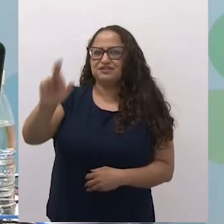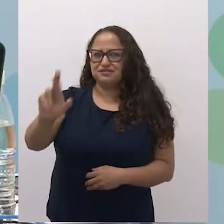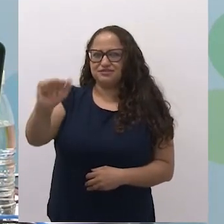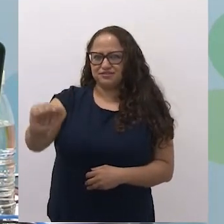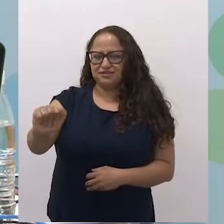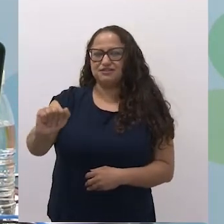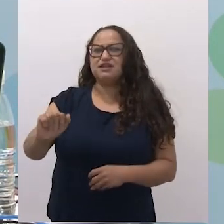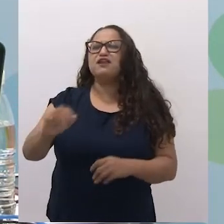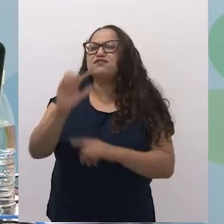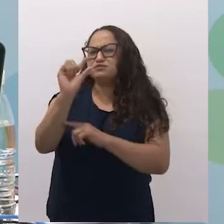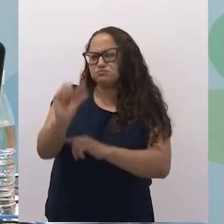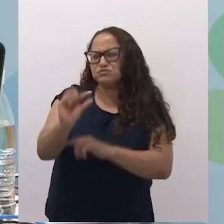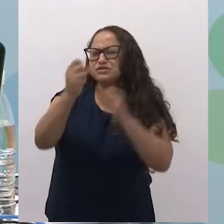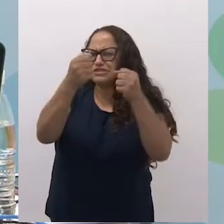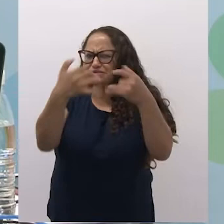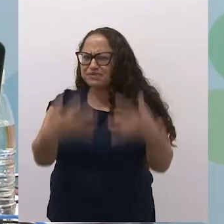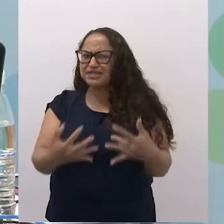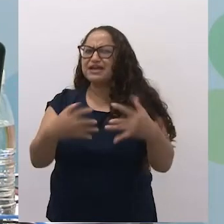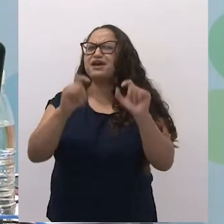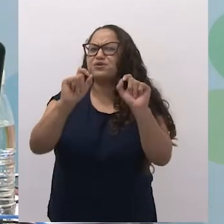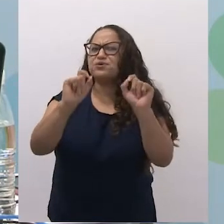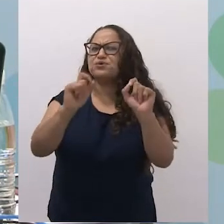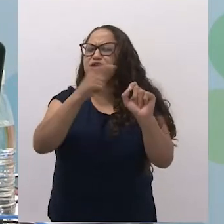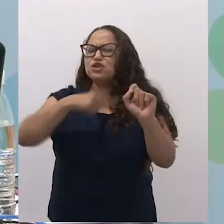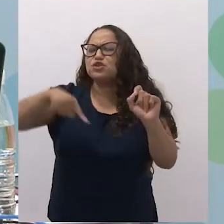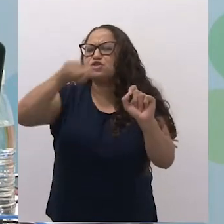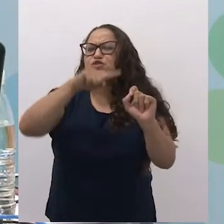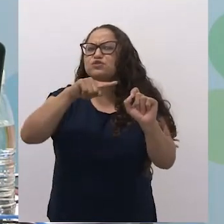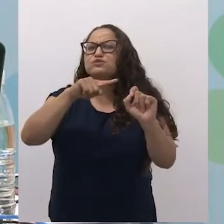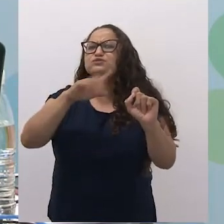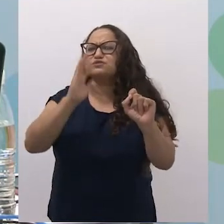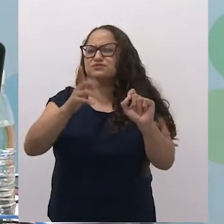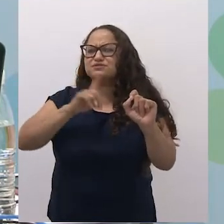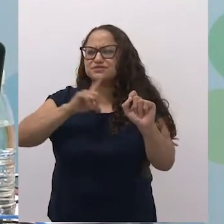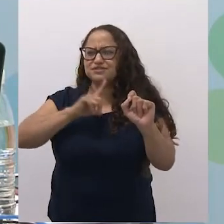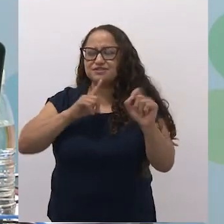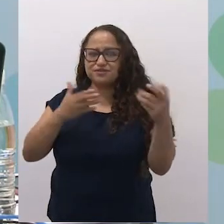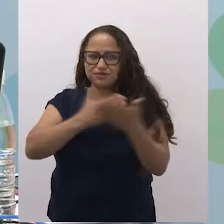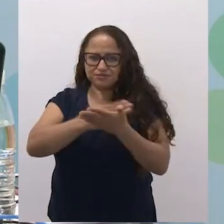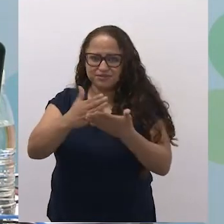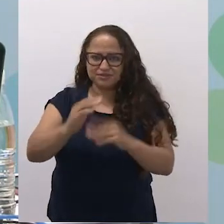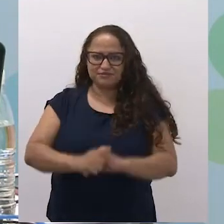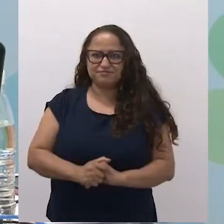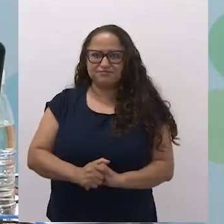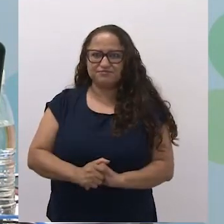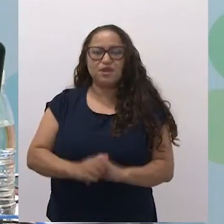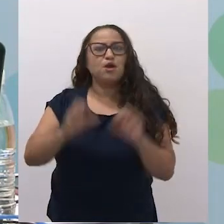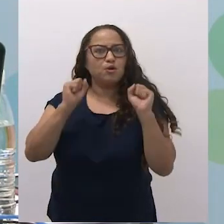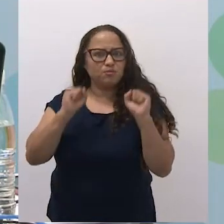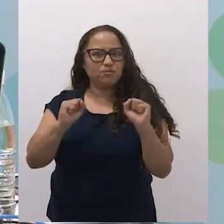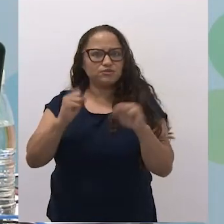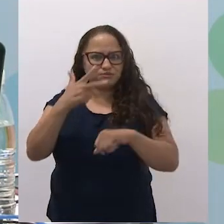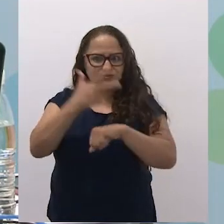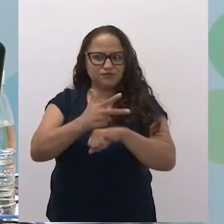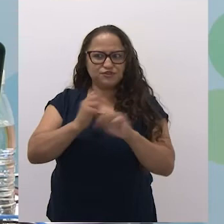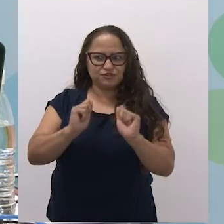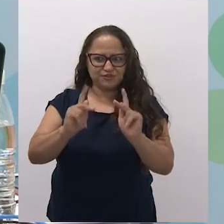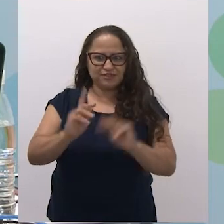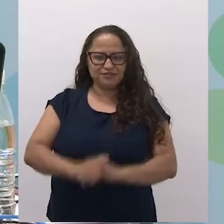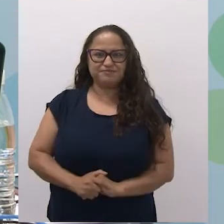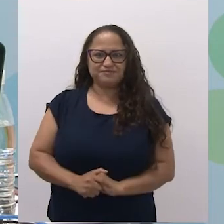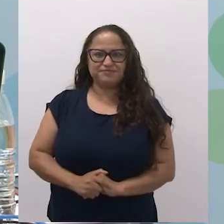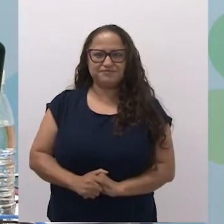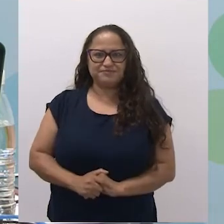um pouquinho exatamente de tudo isso que vem de encontro ao que nós estamos comentando. Podemos pôr o vídeo, produção?